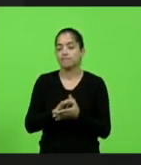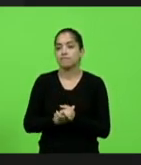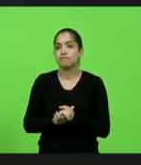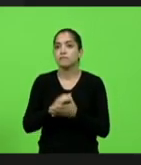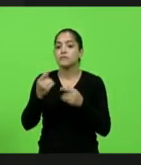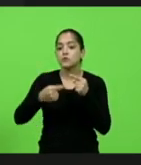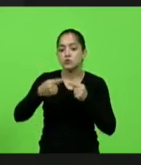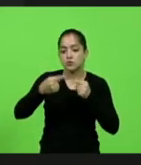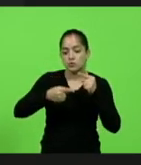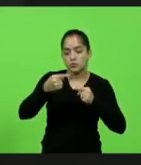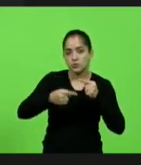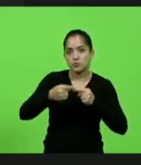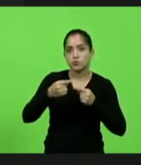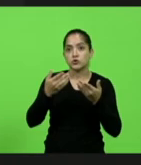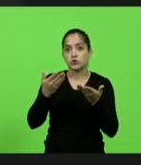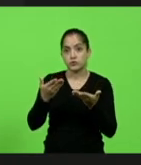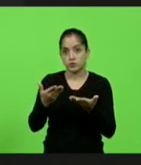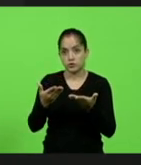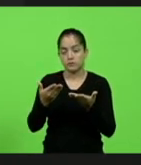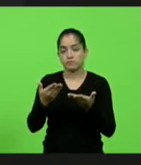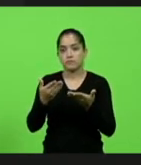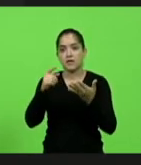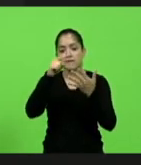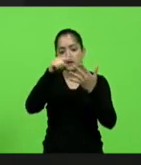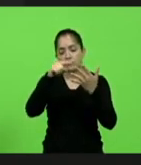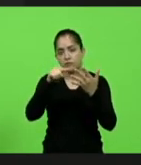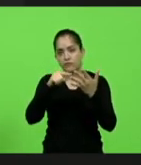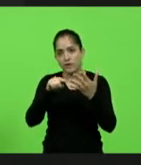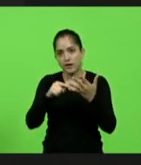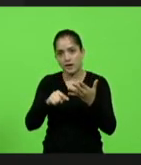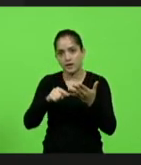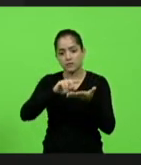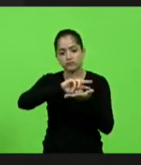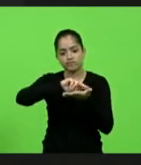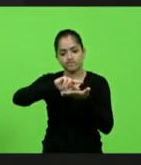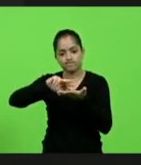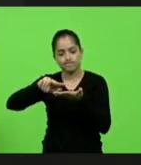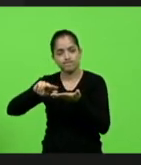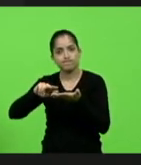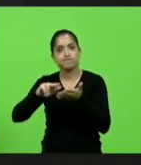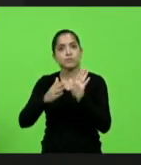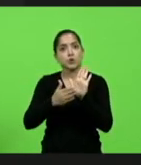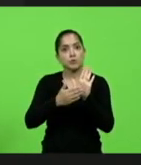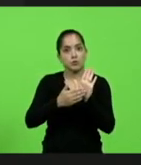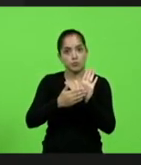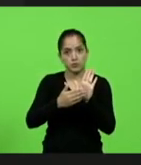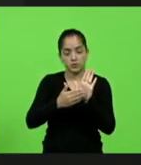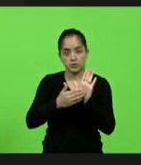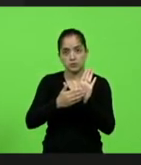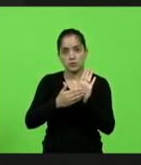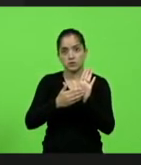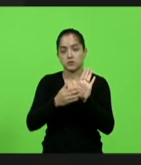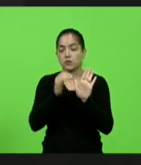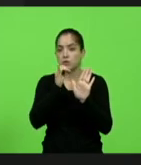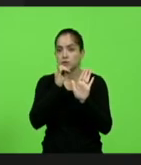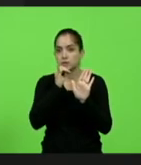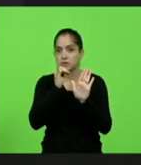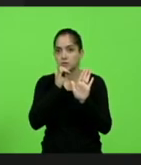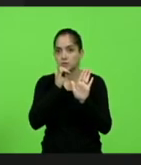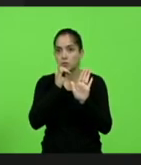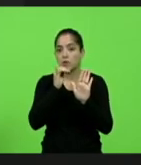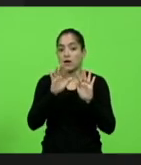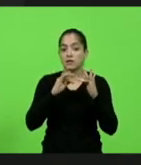sobre ele, colocam várias outras proposições, né? Como, por exemplo, que as